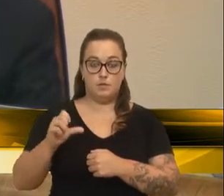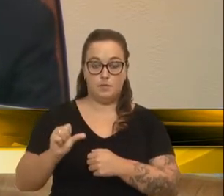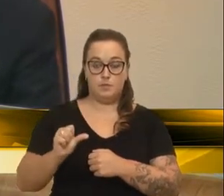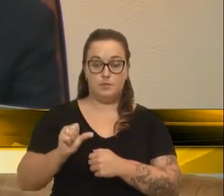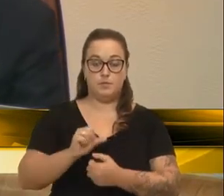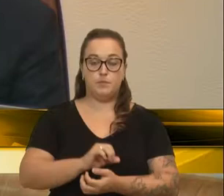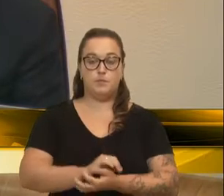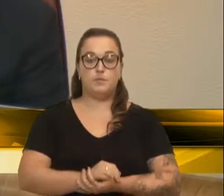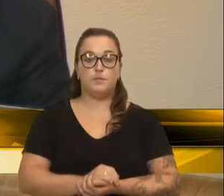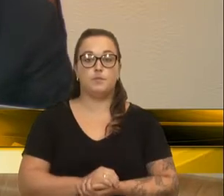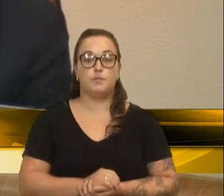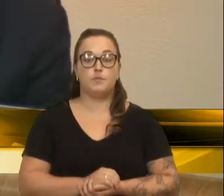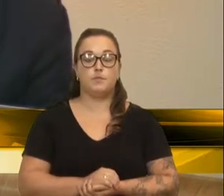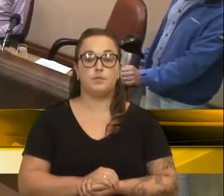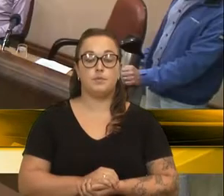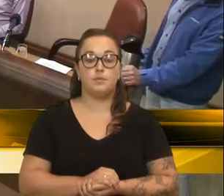munícipe.